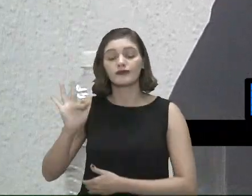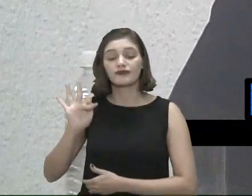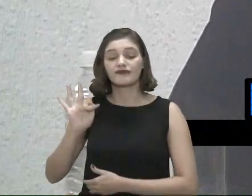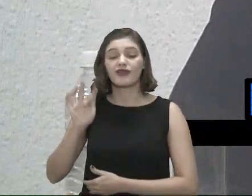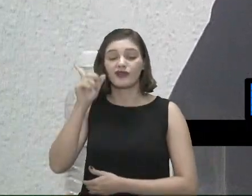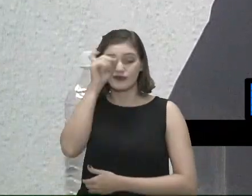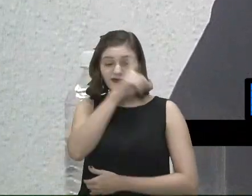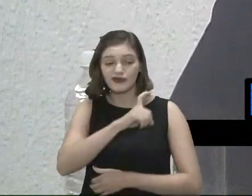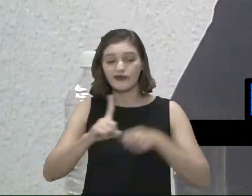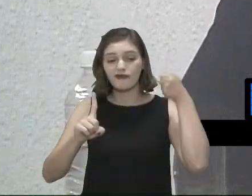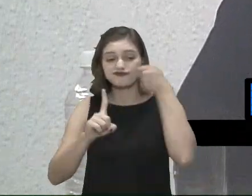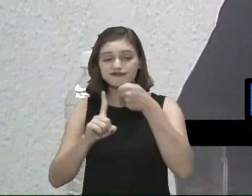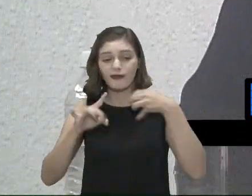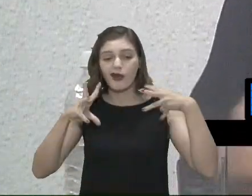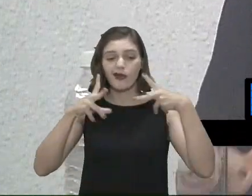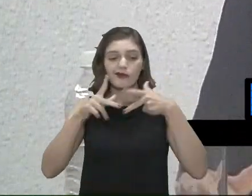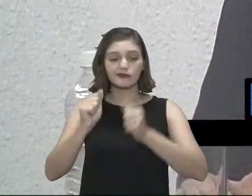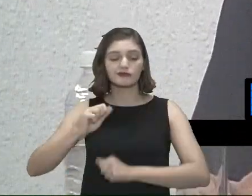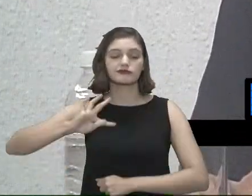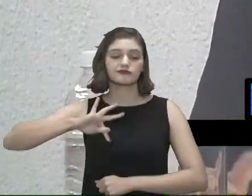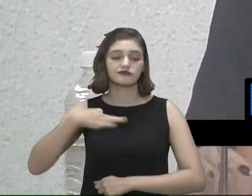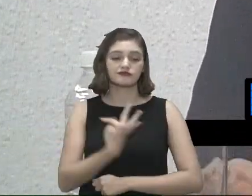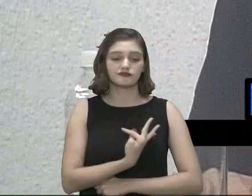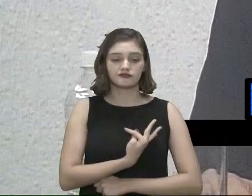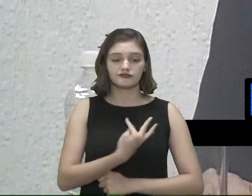violento para todas as pessoas trans.